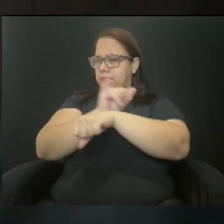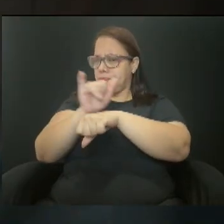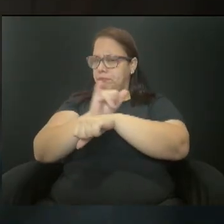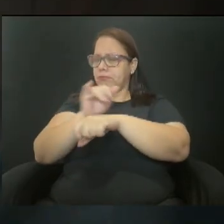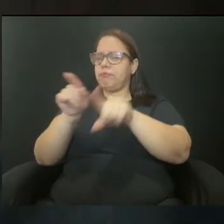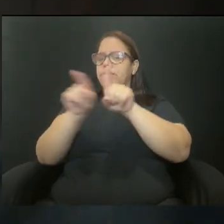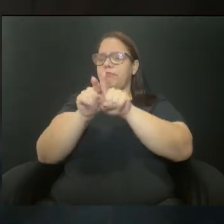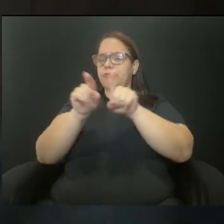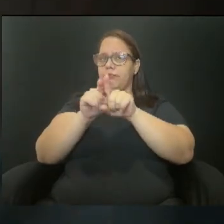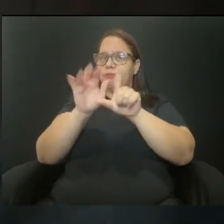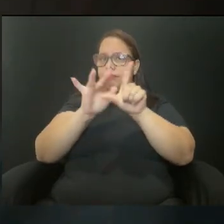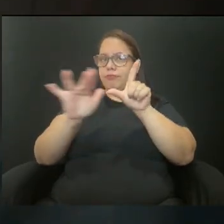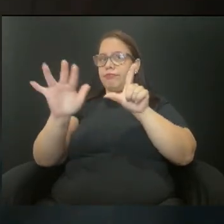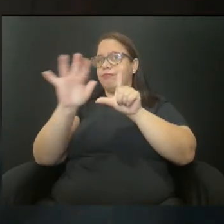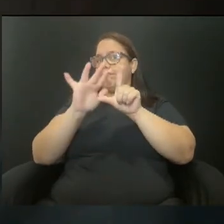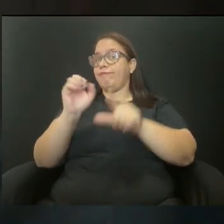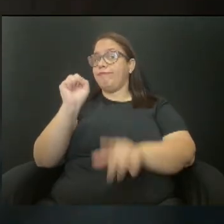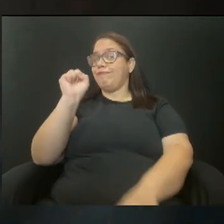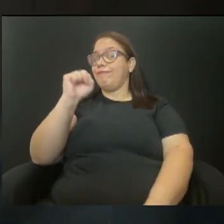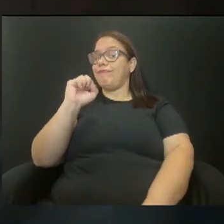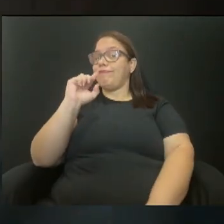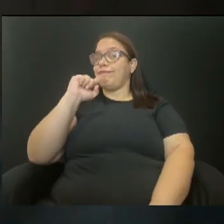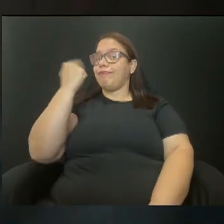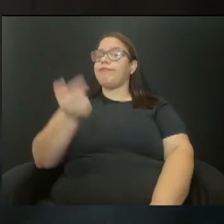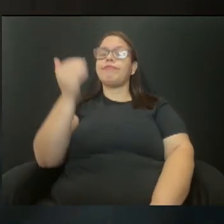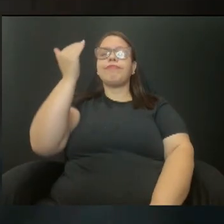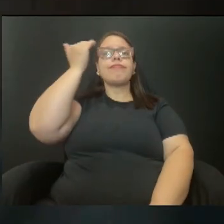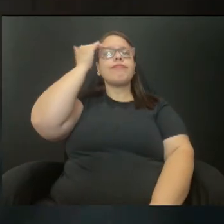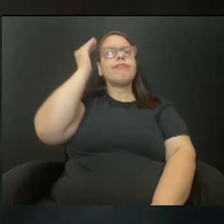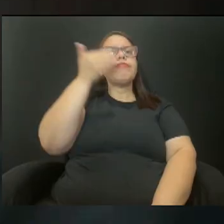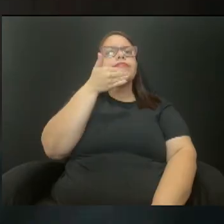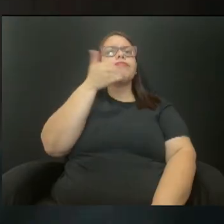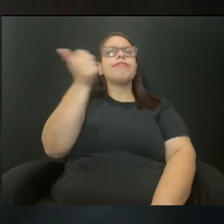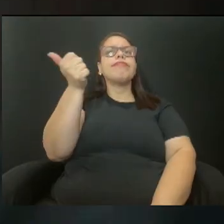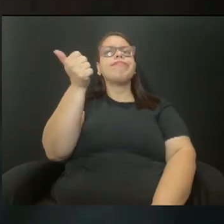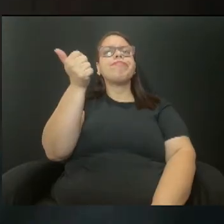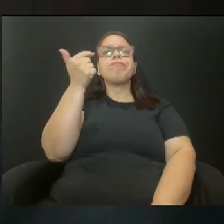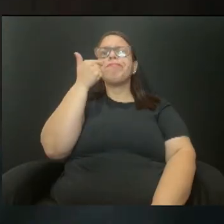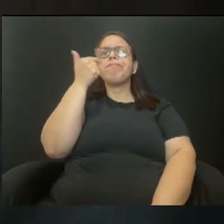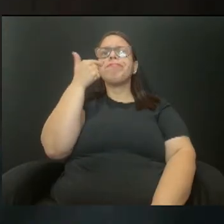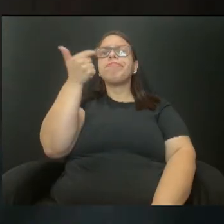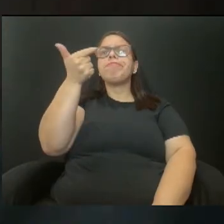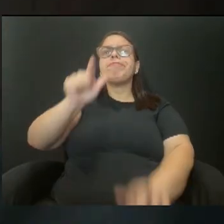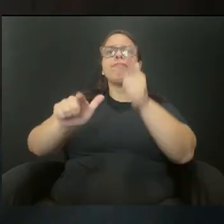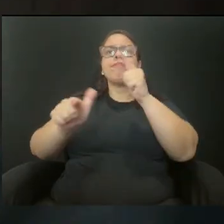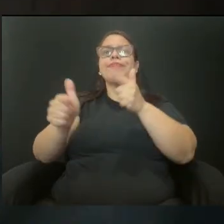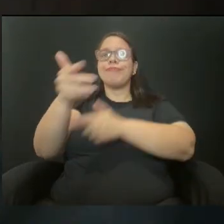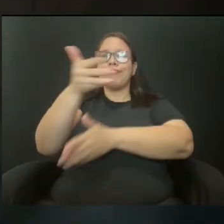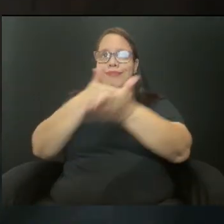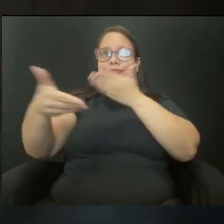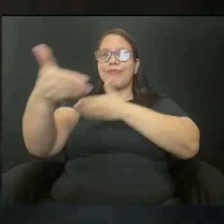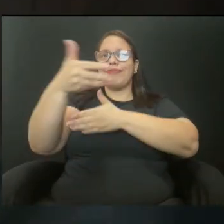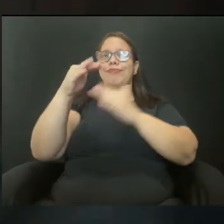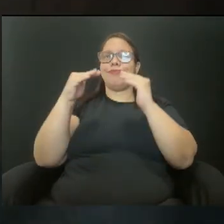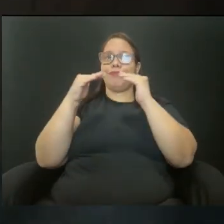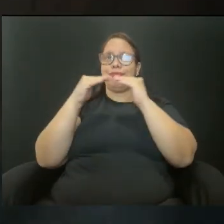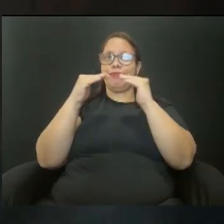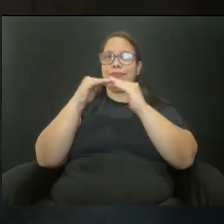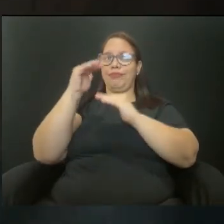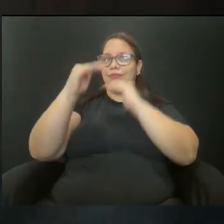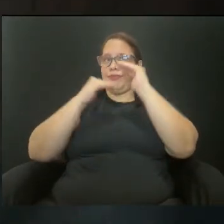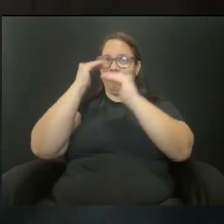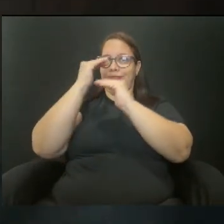no YouTube para depois entender melhor, reprisar e contribuir com certeza para o desenvolvimento de muita gente